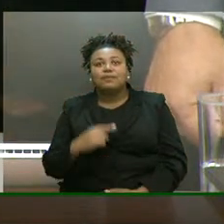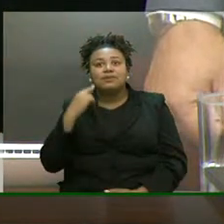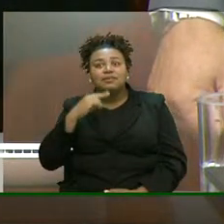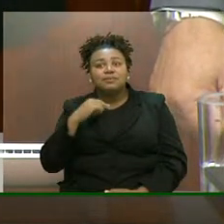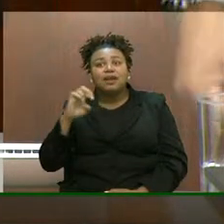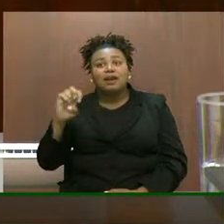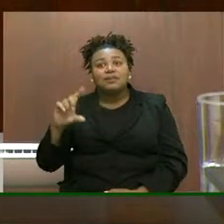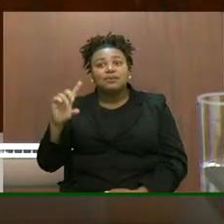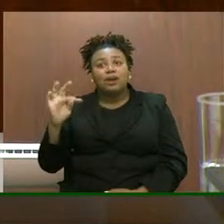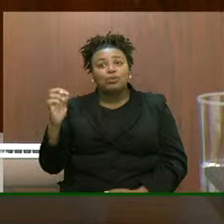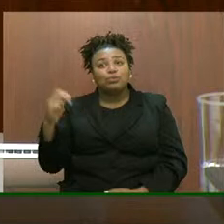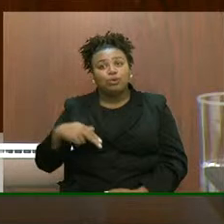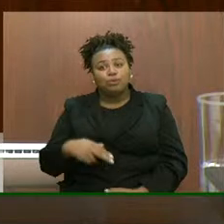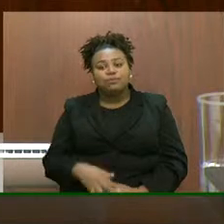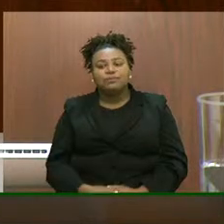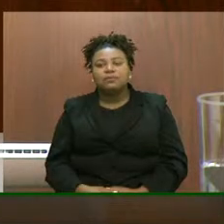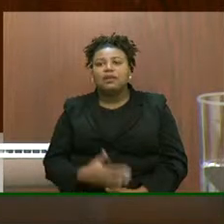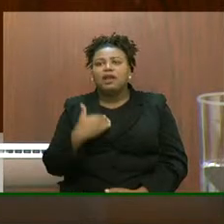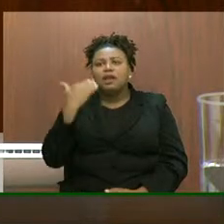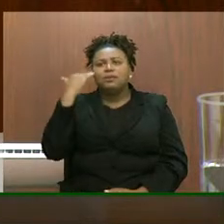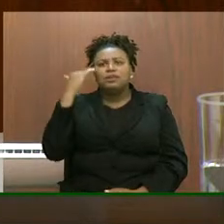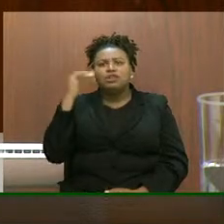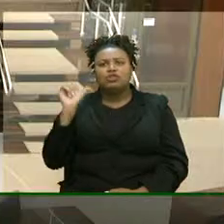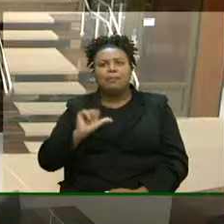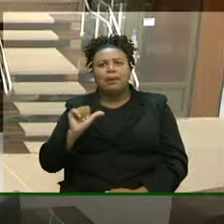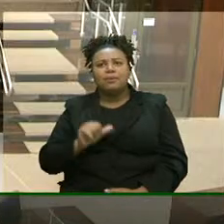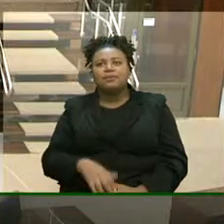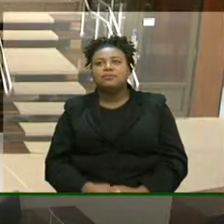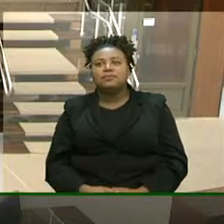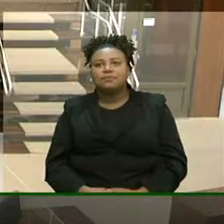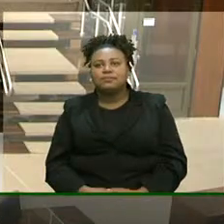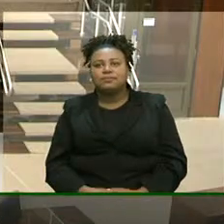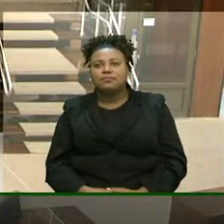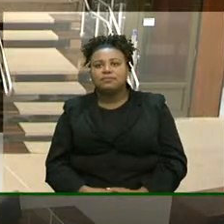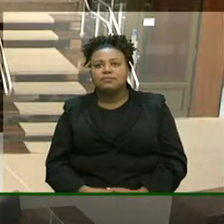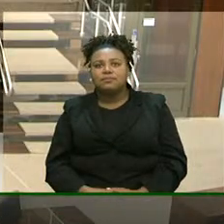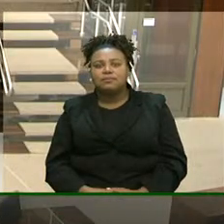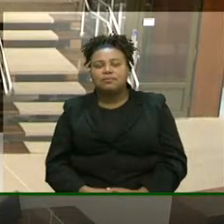Deputado Elton, então, com a palavra, deputado Sérgio. Eu havia entendido errado, desculpe. Deputado Elton, com a palavra.